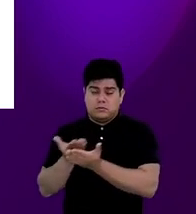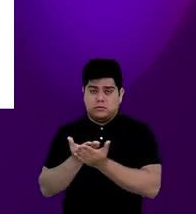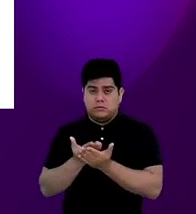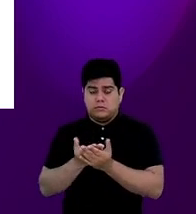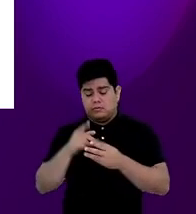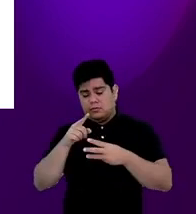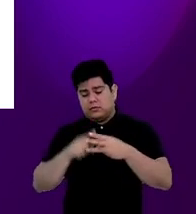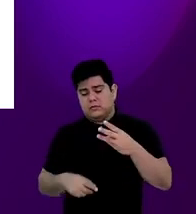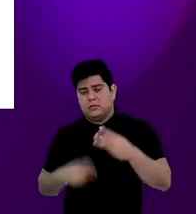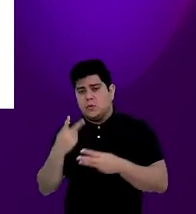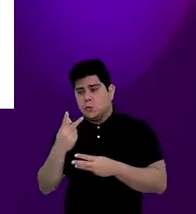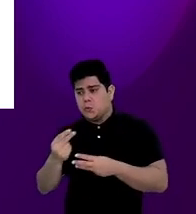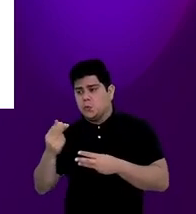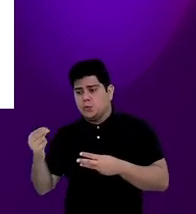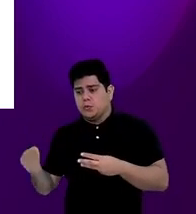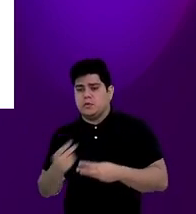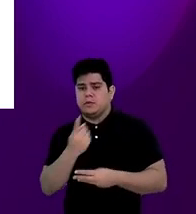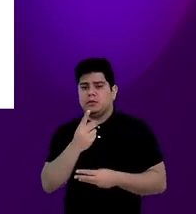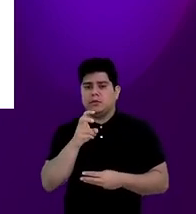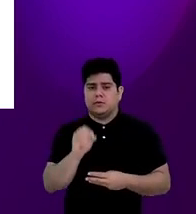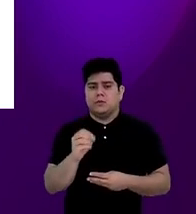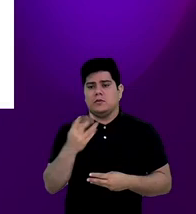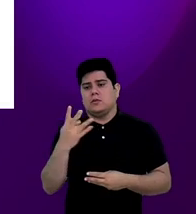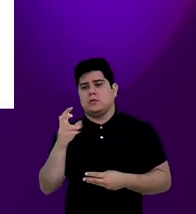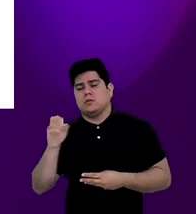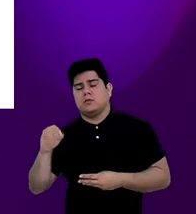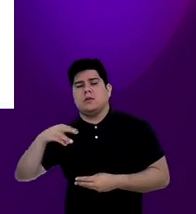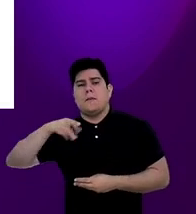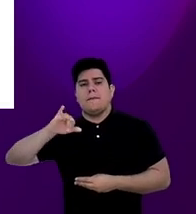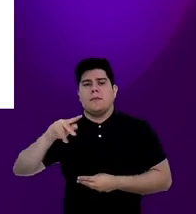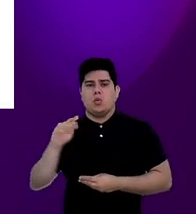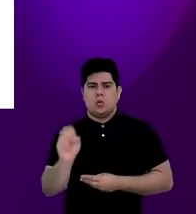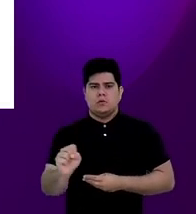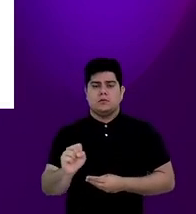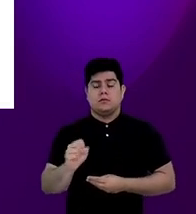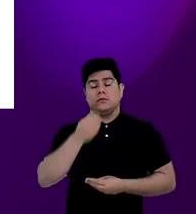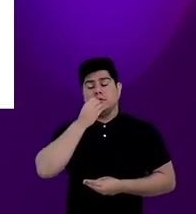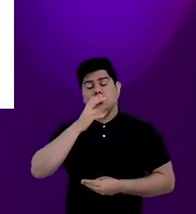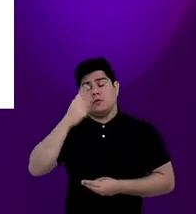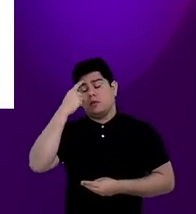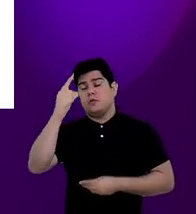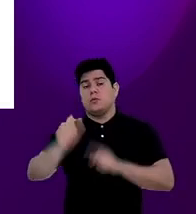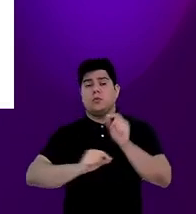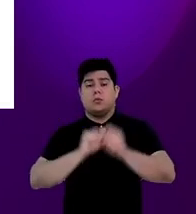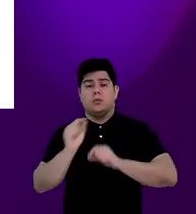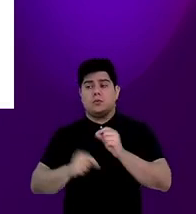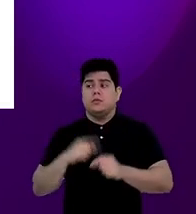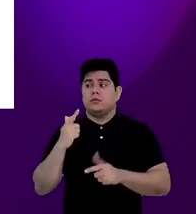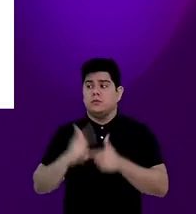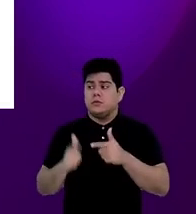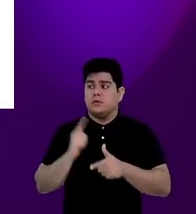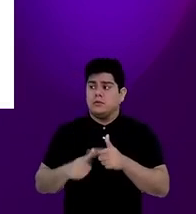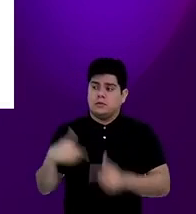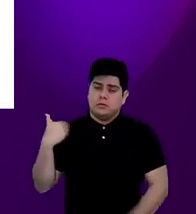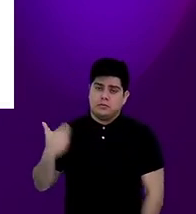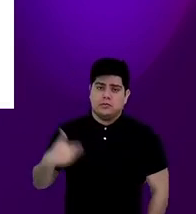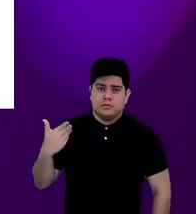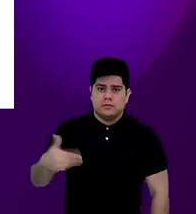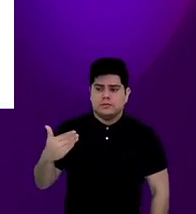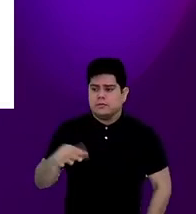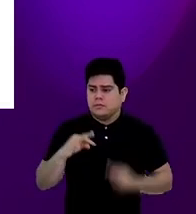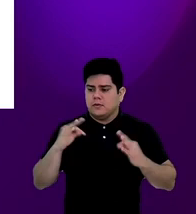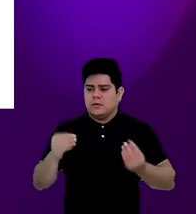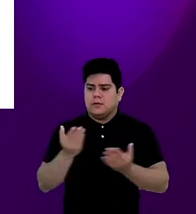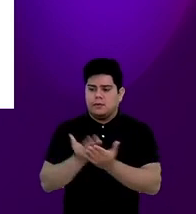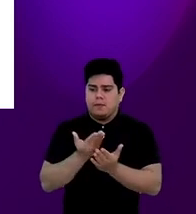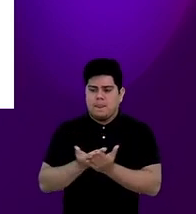doses de 150 a 450 milhões, e vale sempre lembrar que é um problema persistente de todos os estudos